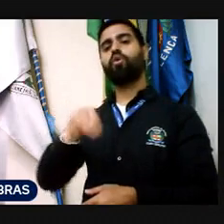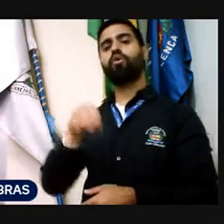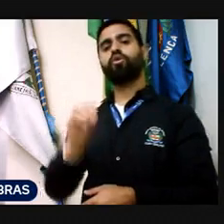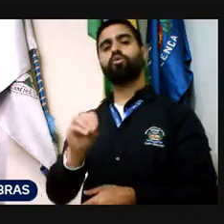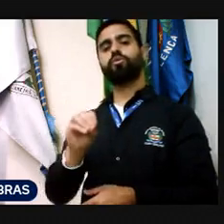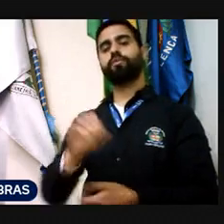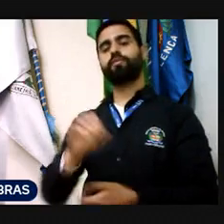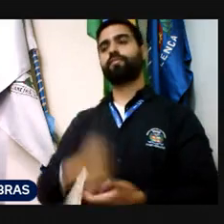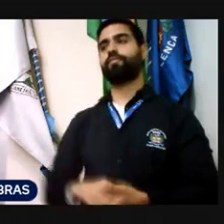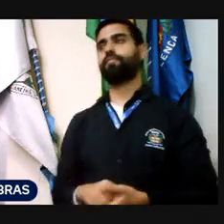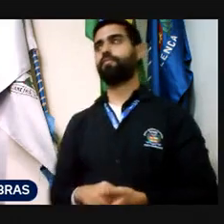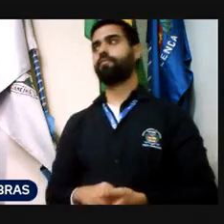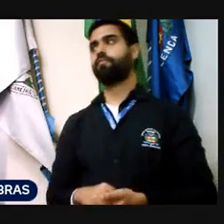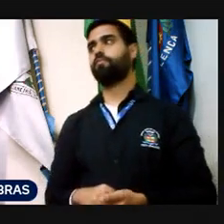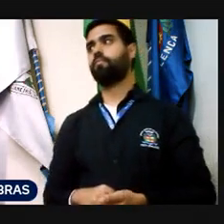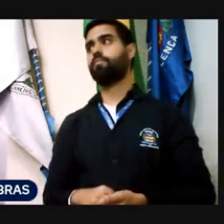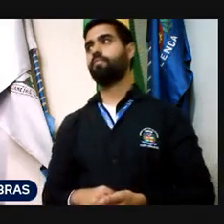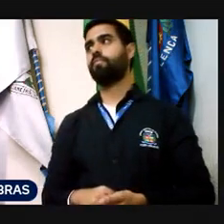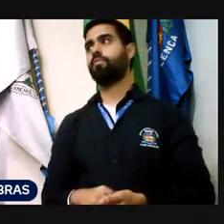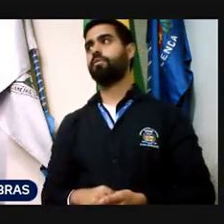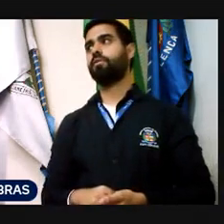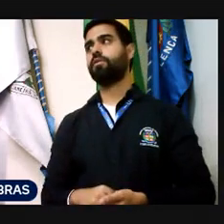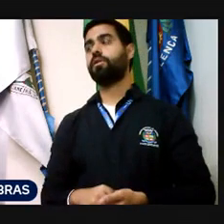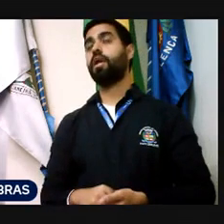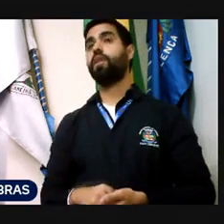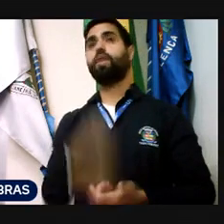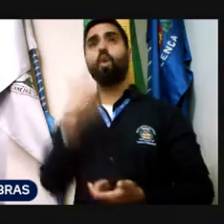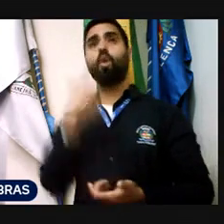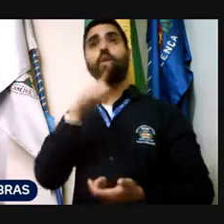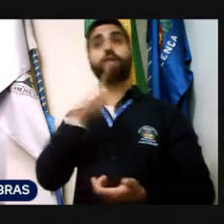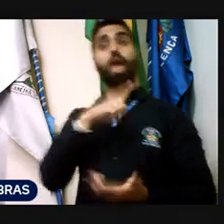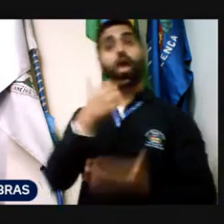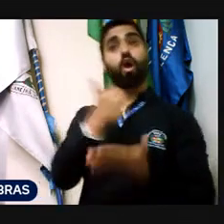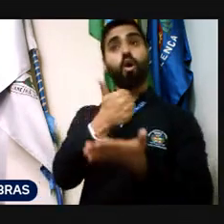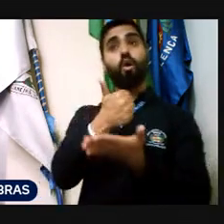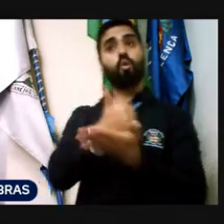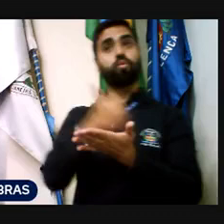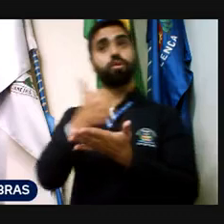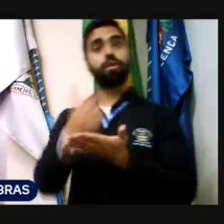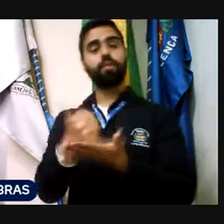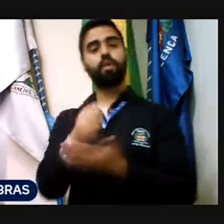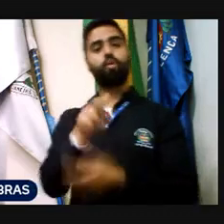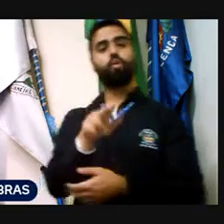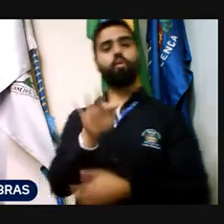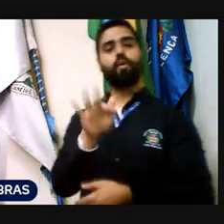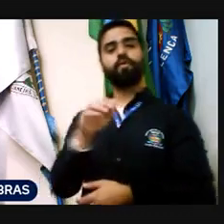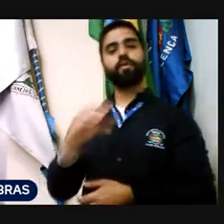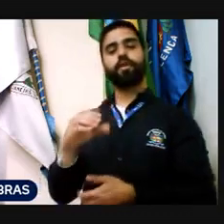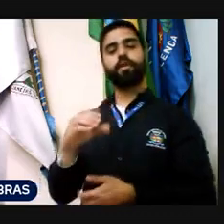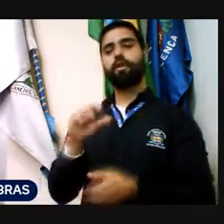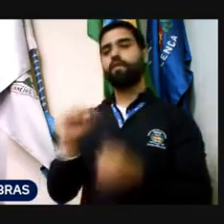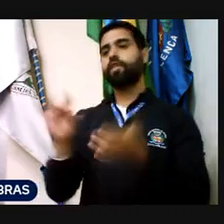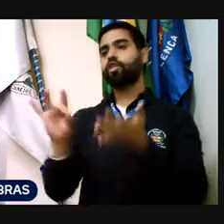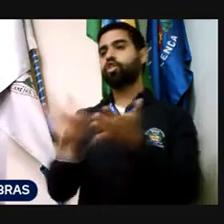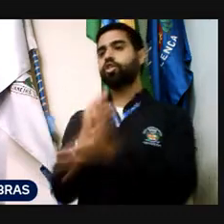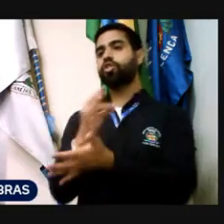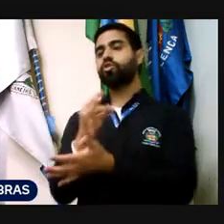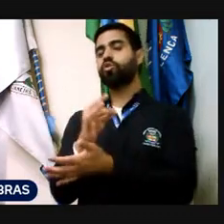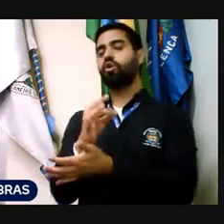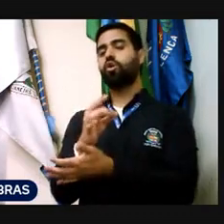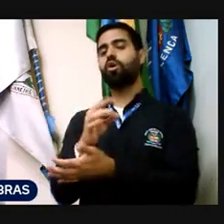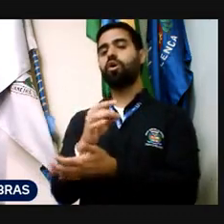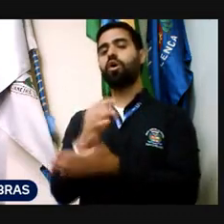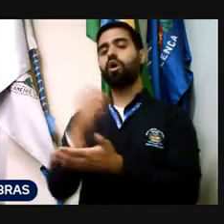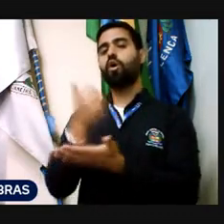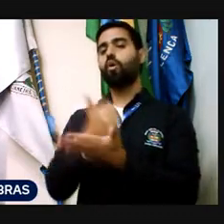pelo fato do mesmo ter sido contratado pelo UFC, onde assinou o contrato no dia 23 de